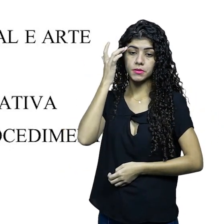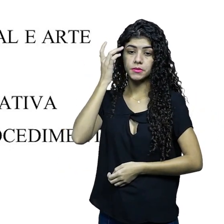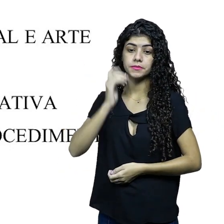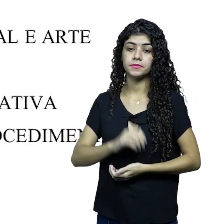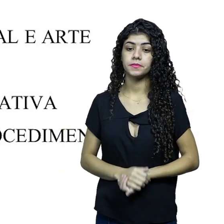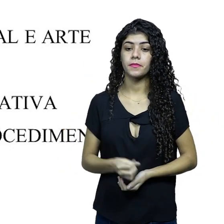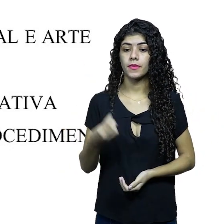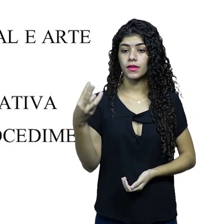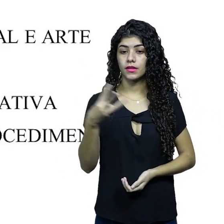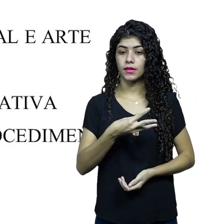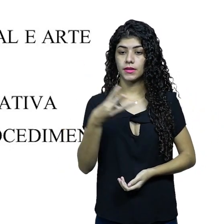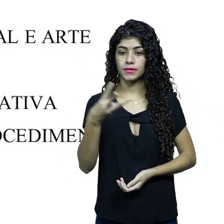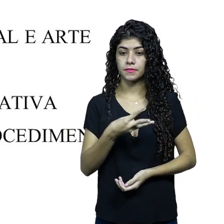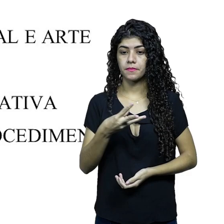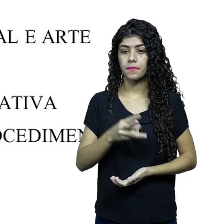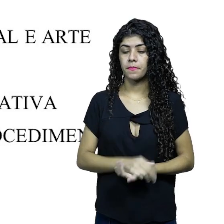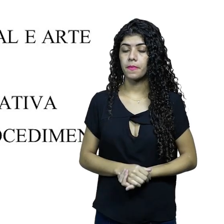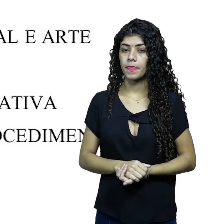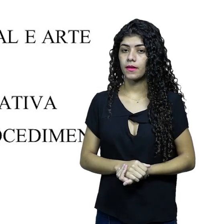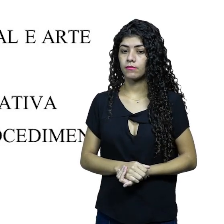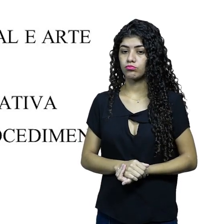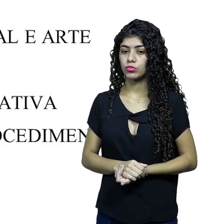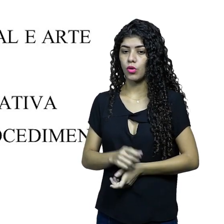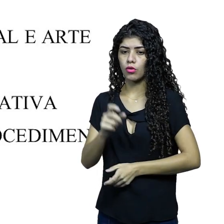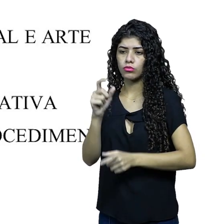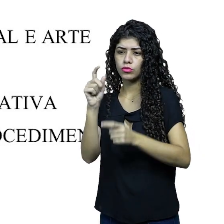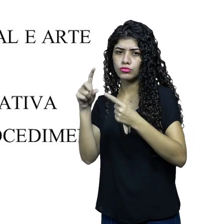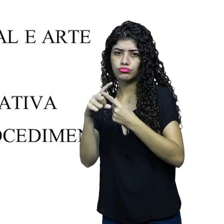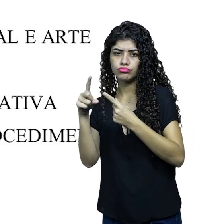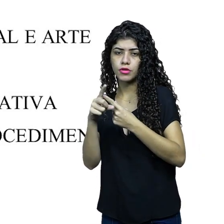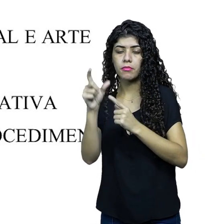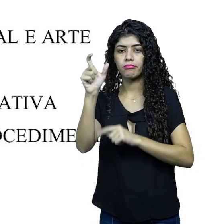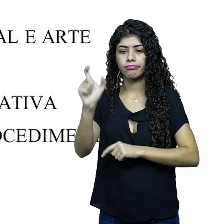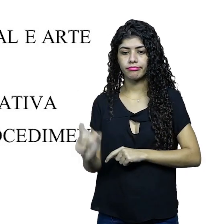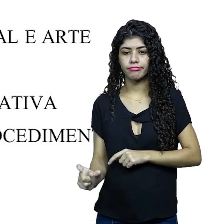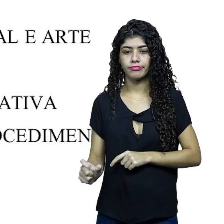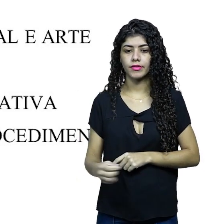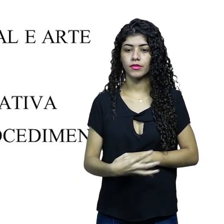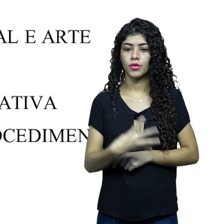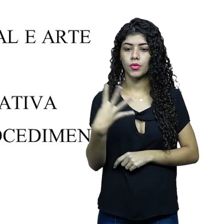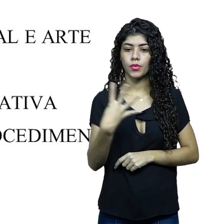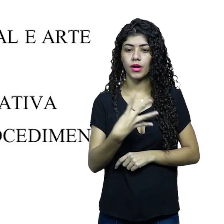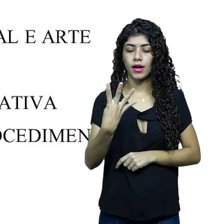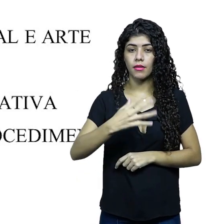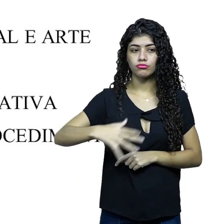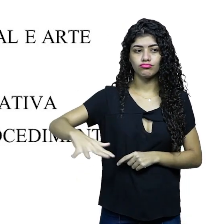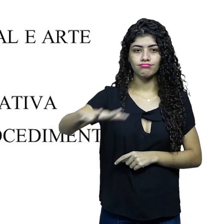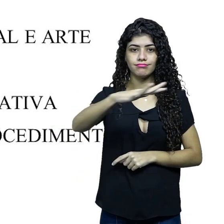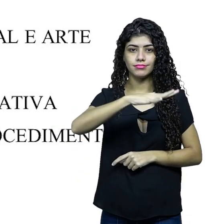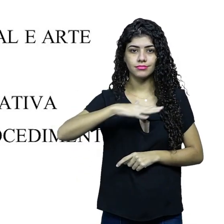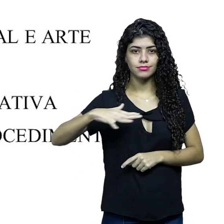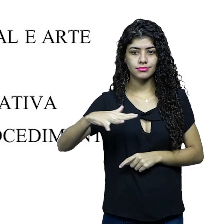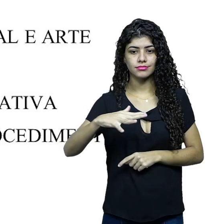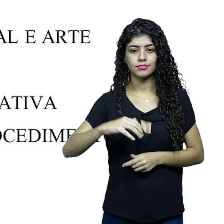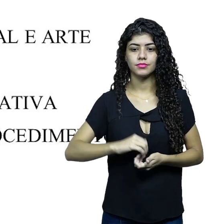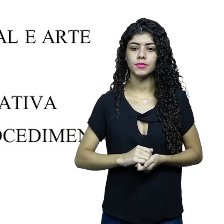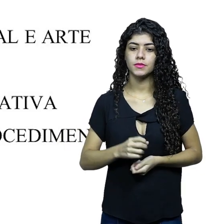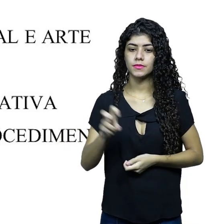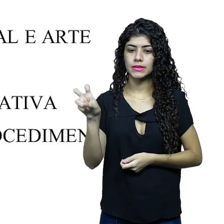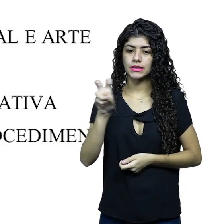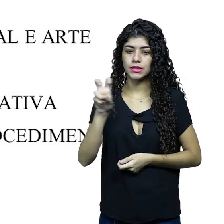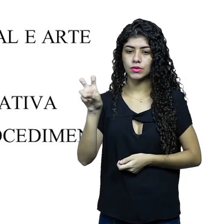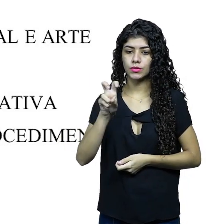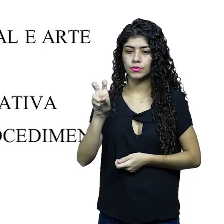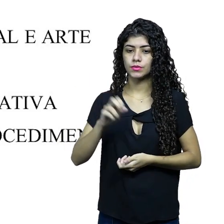dos personagens. 3. Concept de personagens. 4. Concept